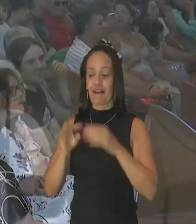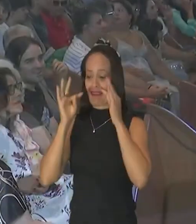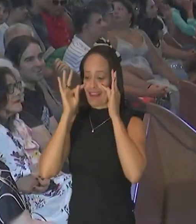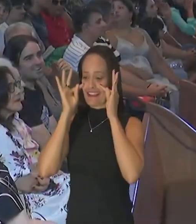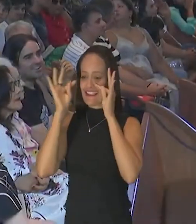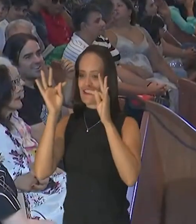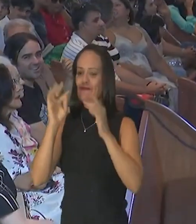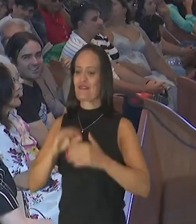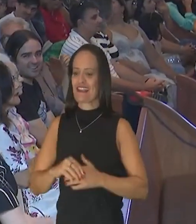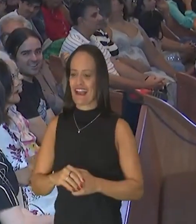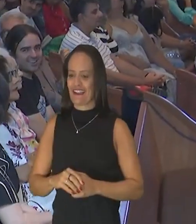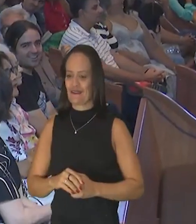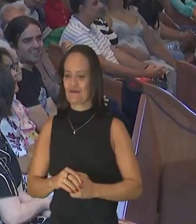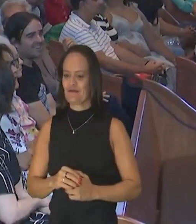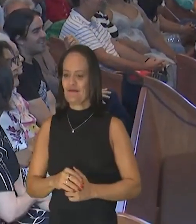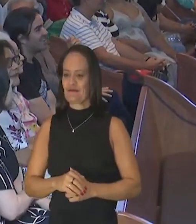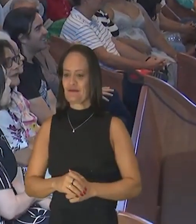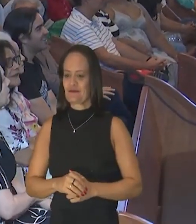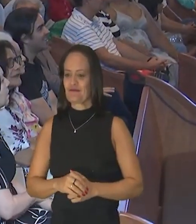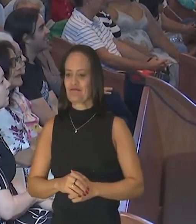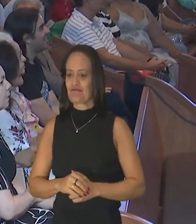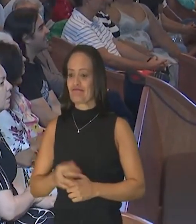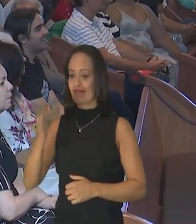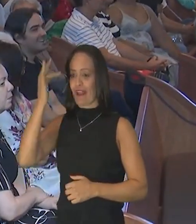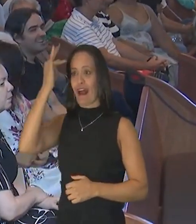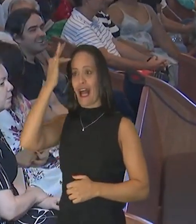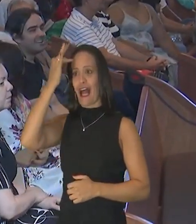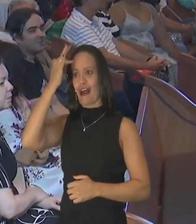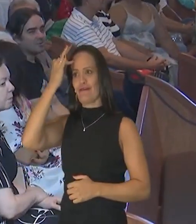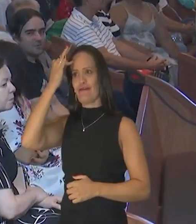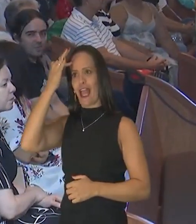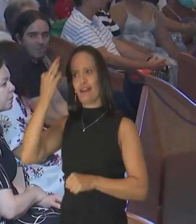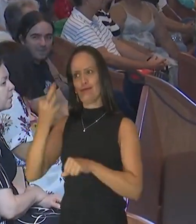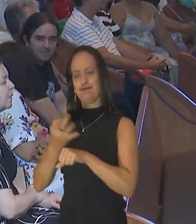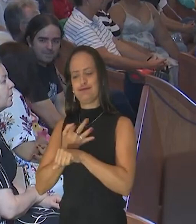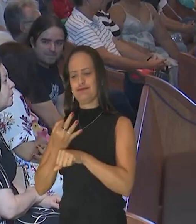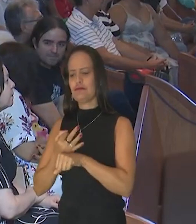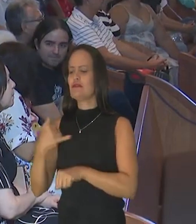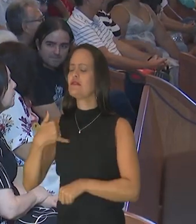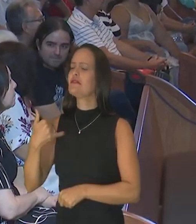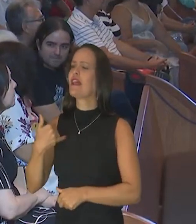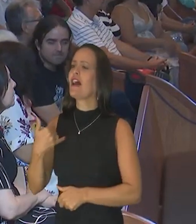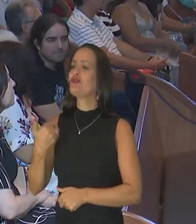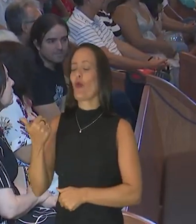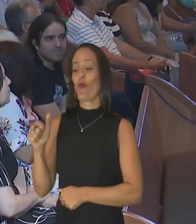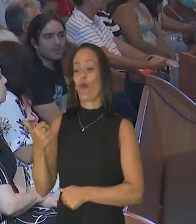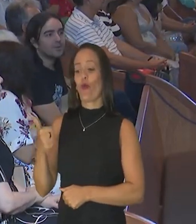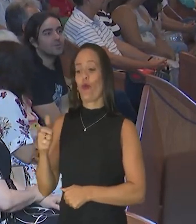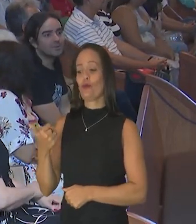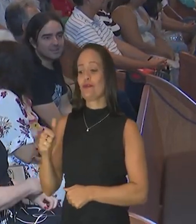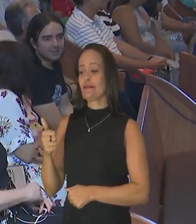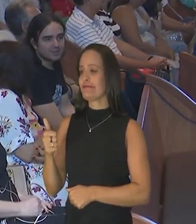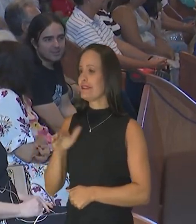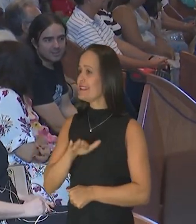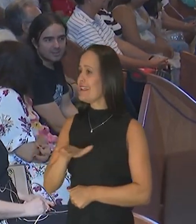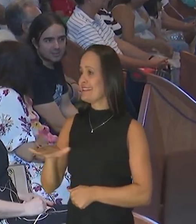testemunhar desta fé, quantos anos você tem? 11 anos, desta